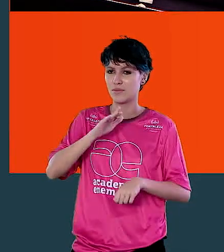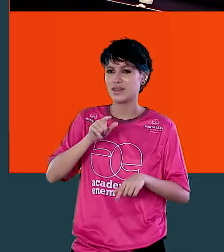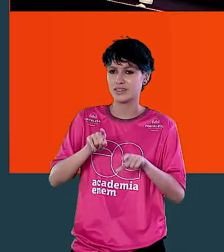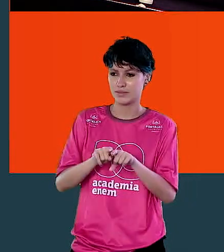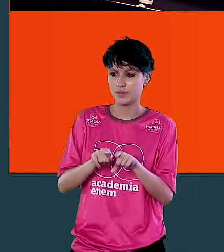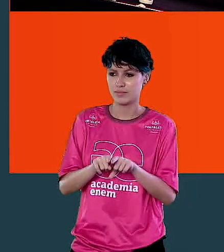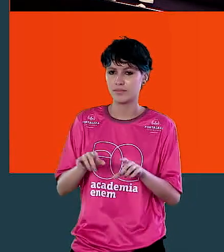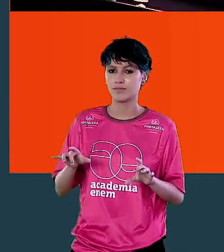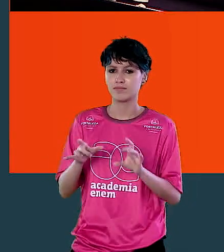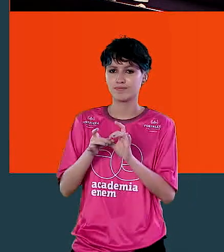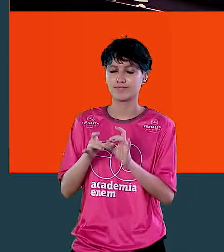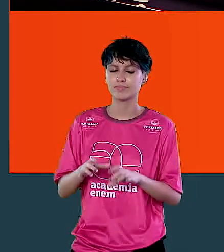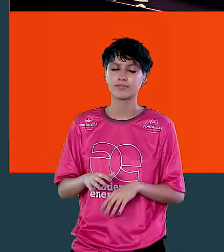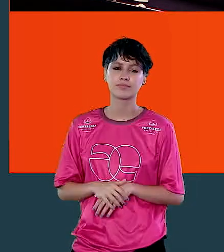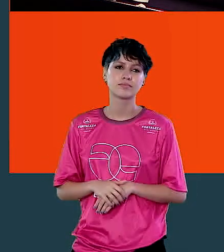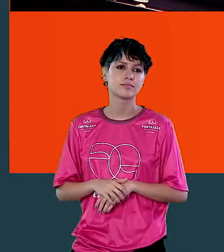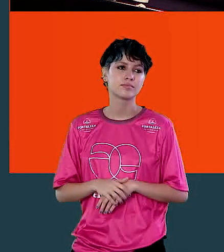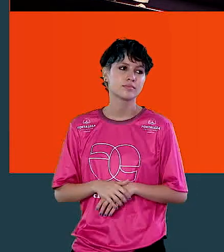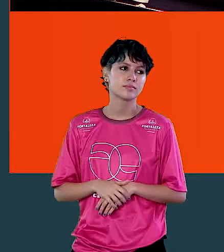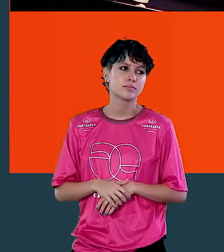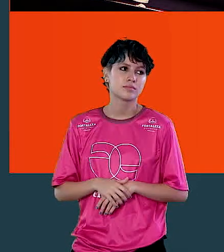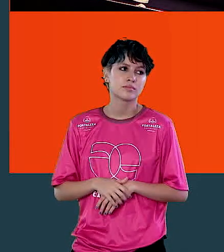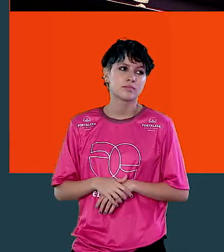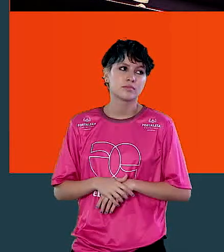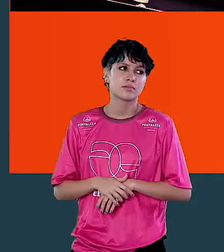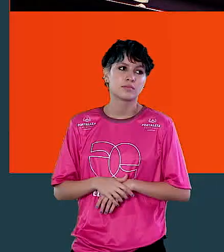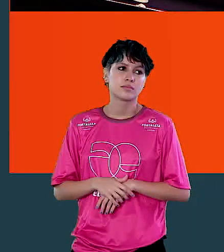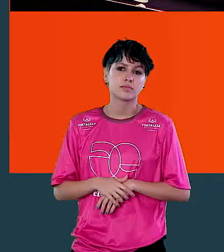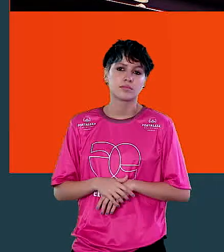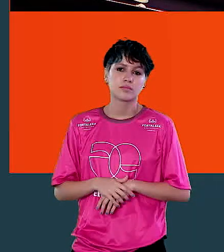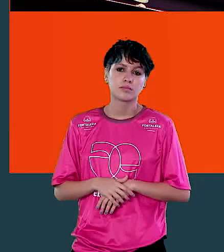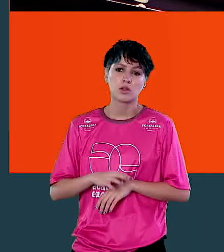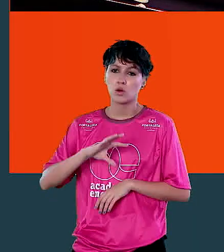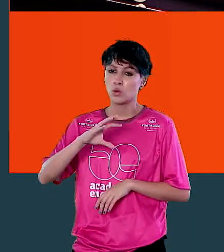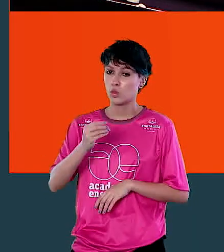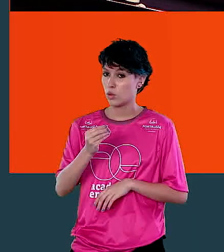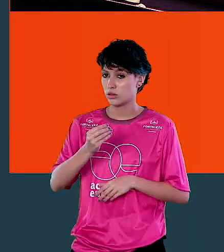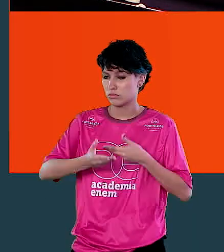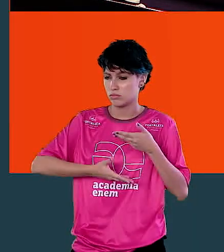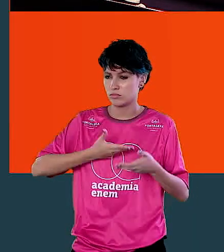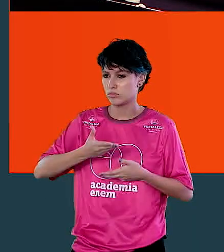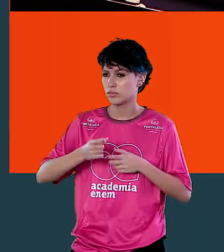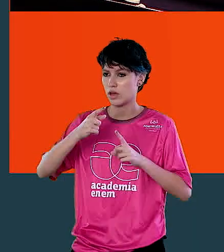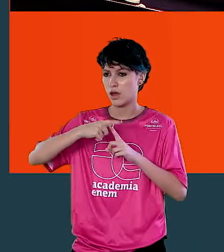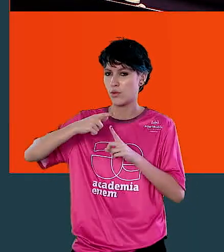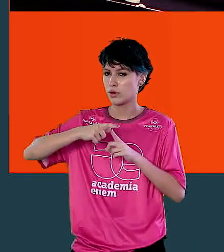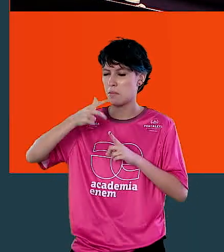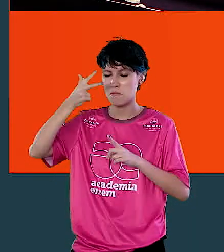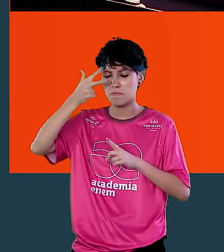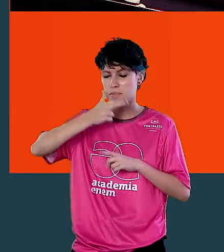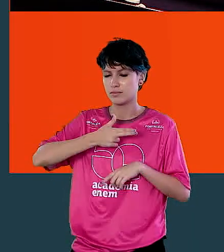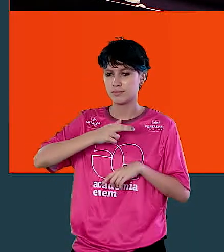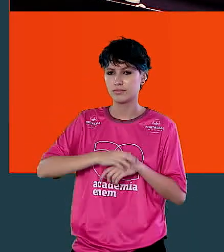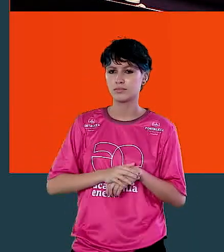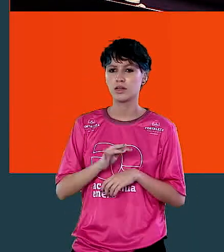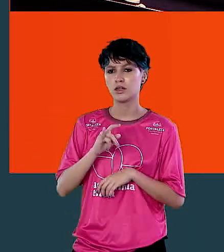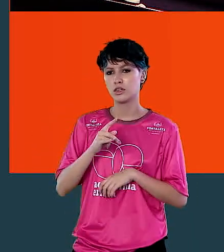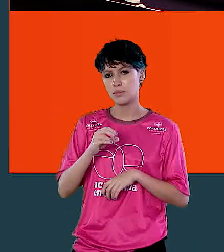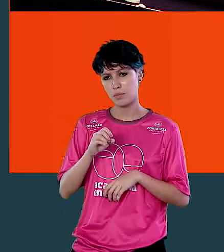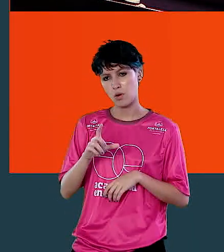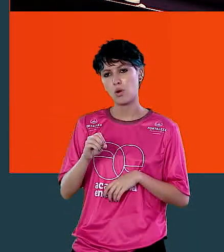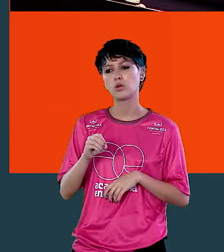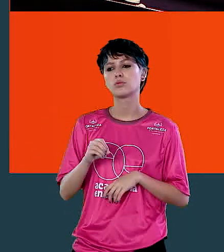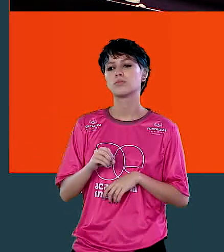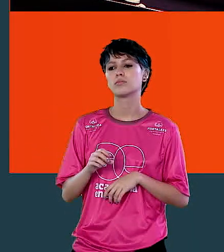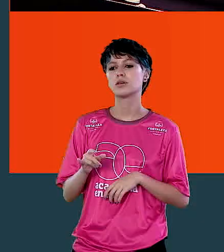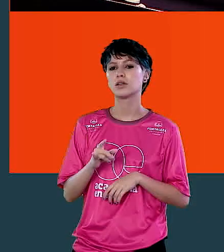esqueçam. Todas essas interações aqui, elas são de um tipo só, de polo induzido.